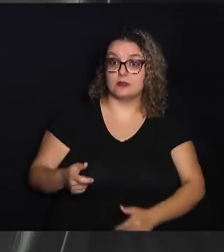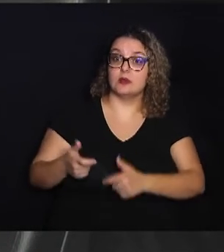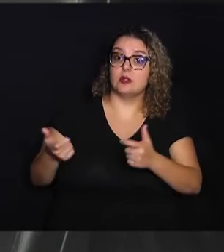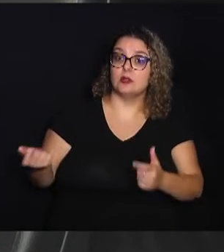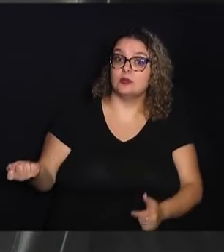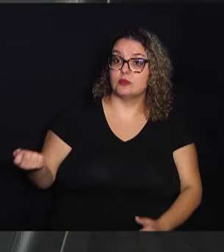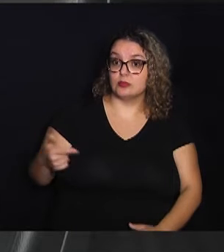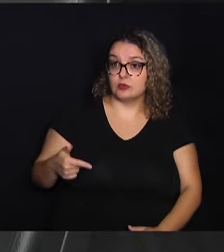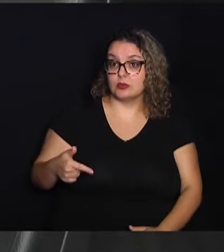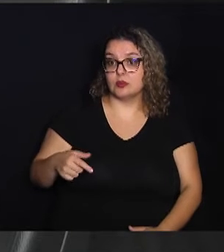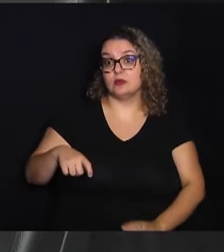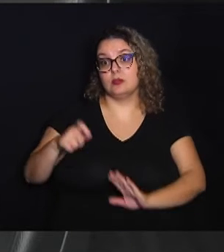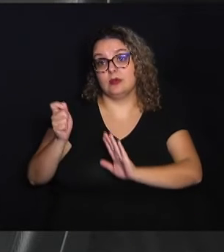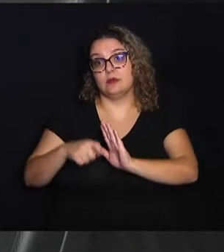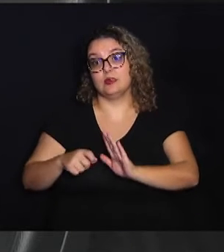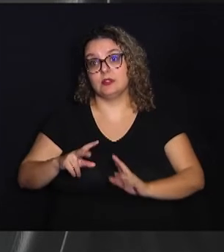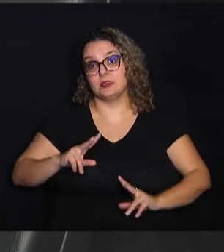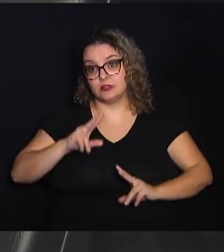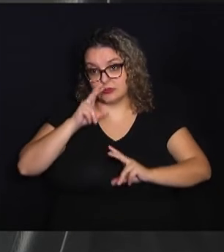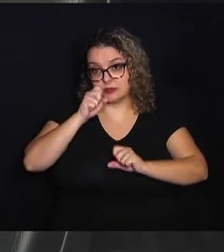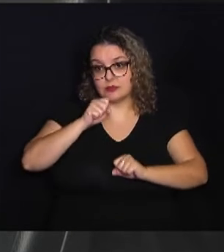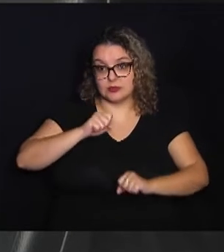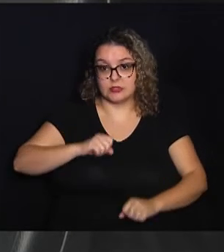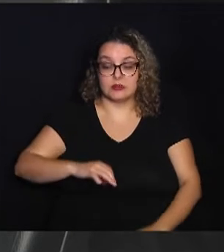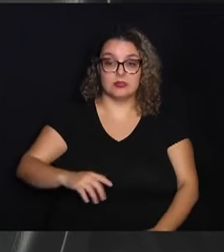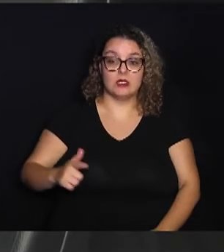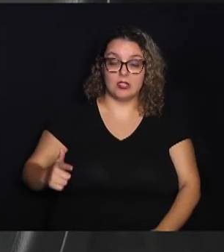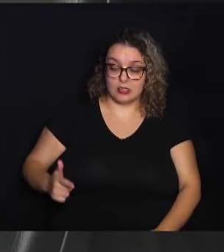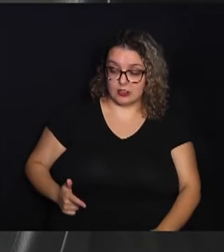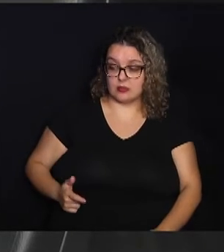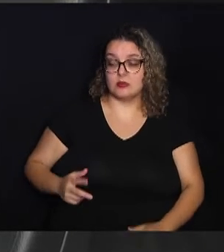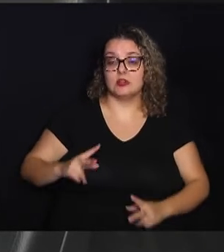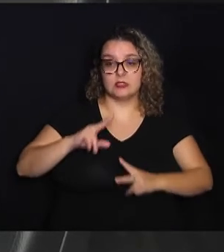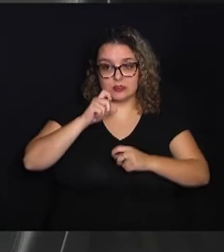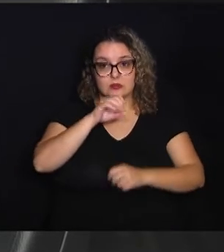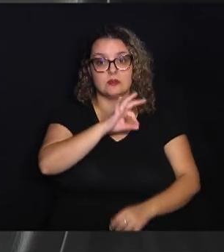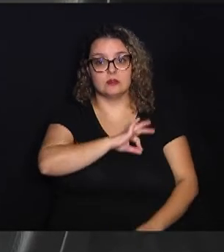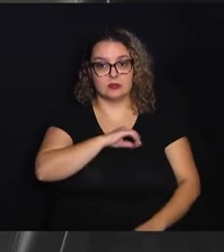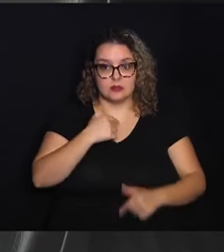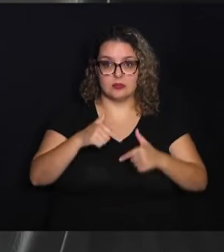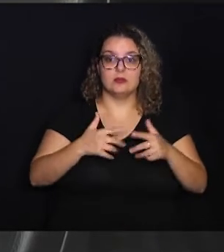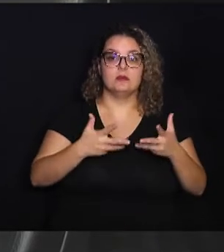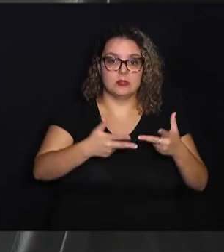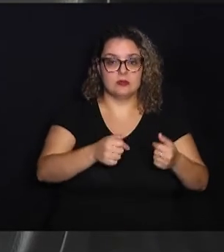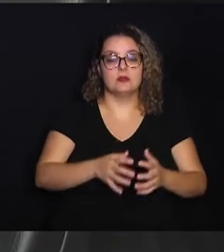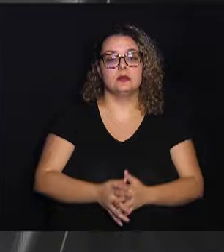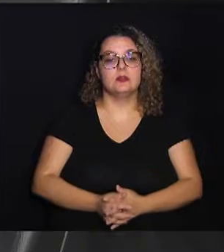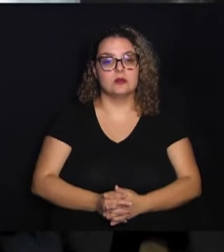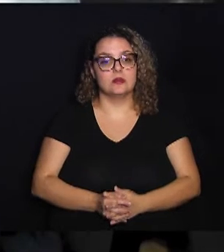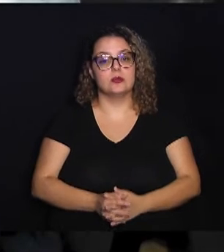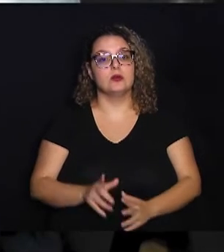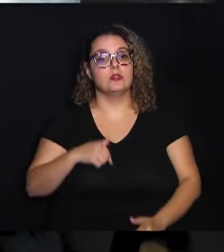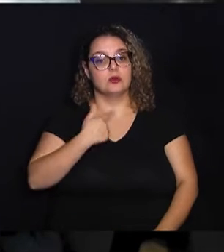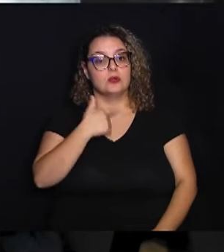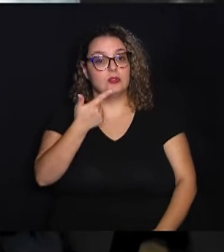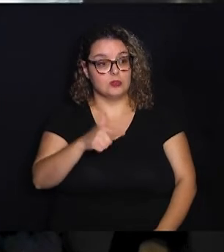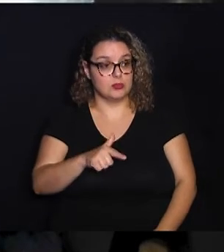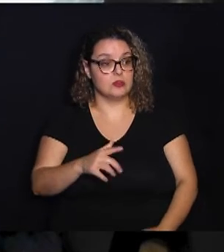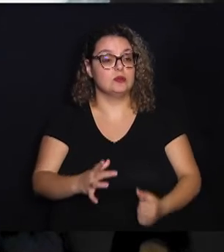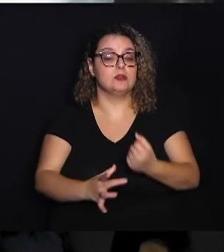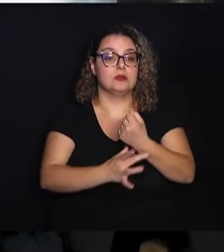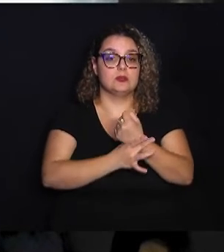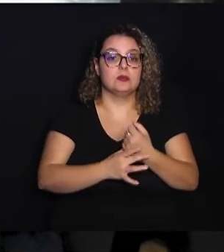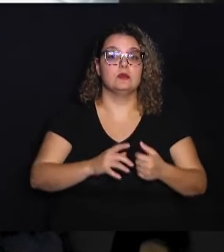que o efetivo das Forças Armadas e das Forças Policiais. E fazem um trabalho maravilhoso. A gente continua falando ainda de